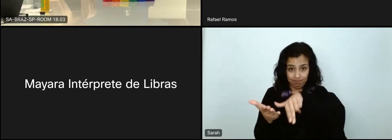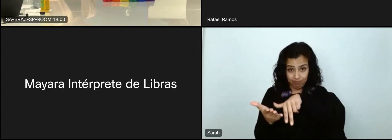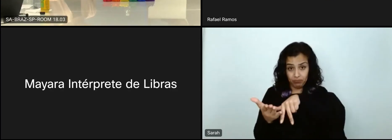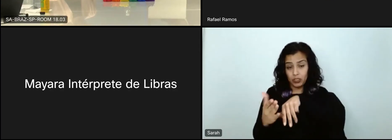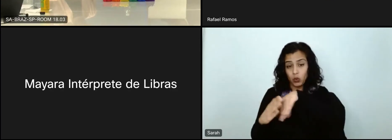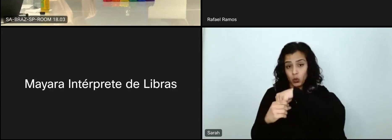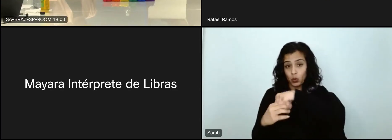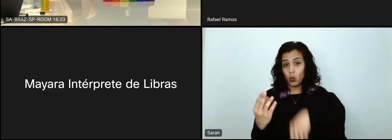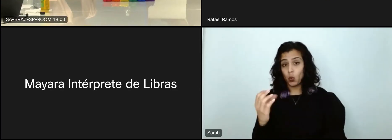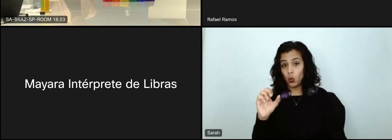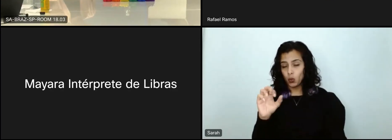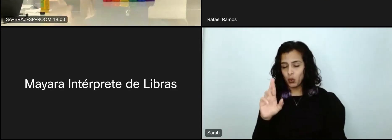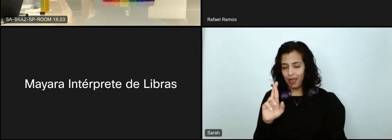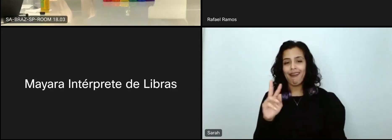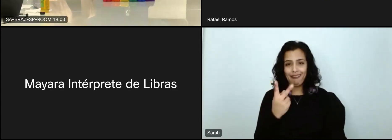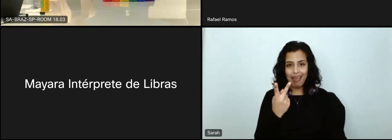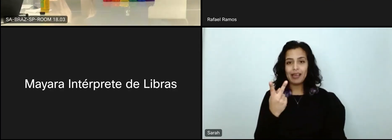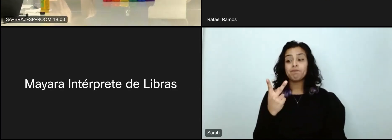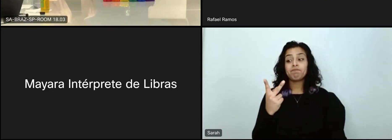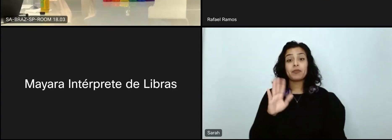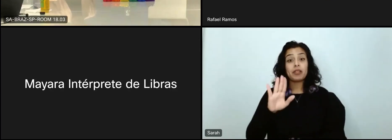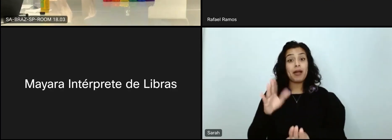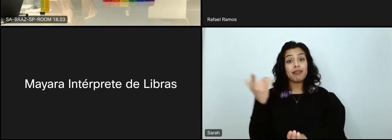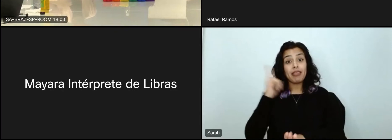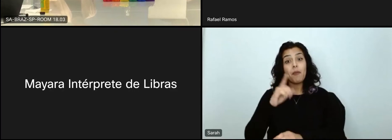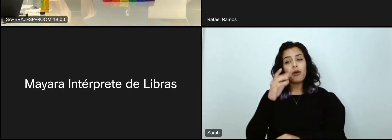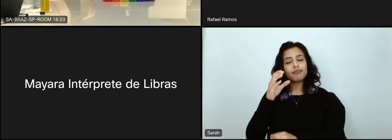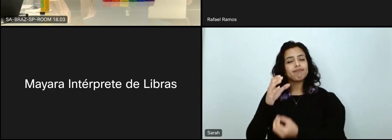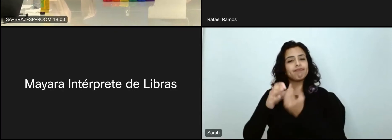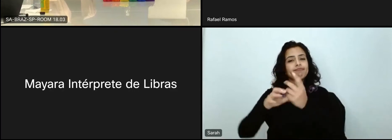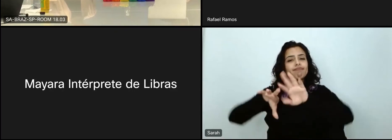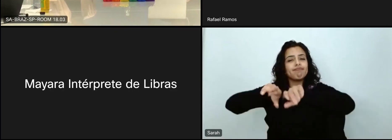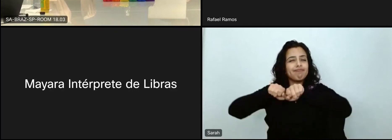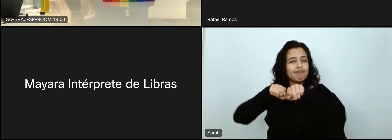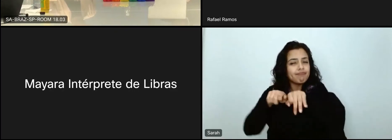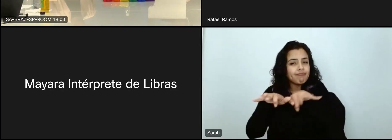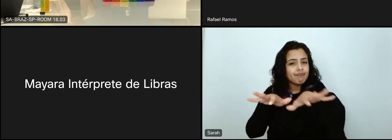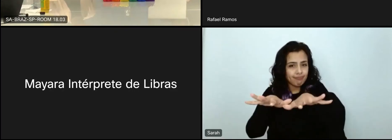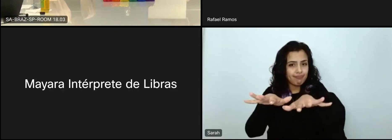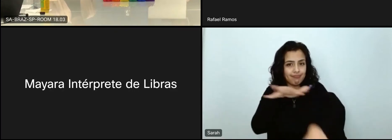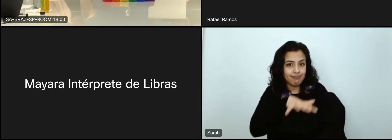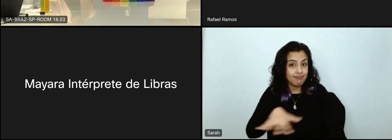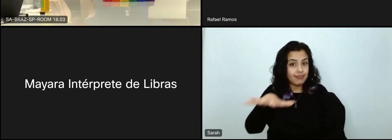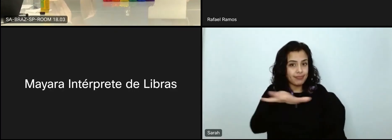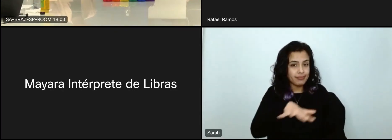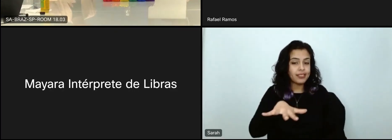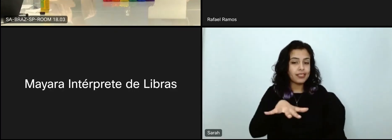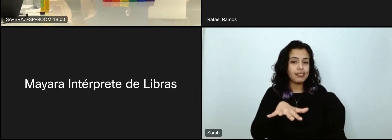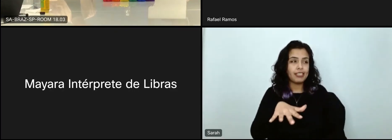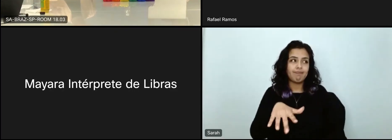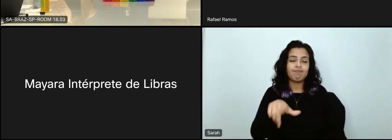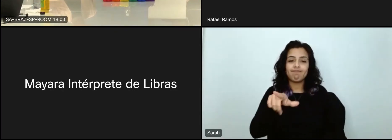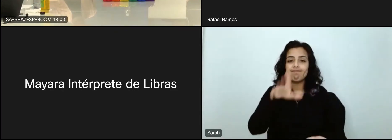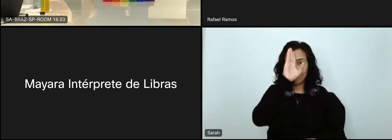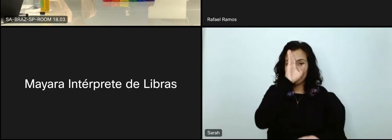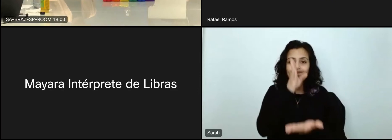gente criou alguns comitês, acho que grande parte acabou se adaptando para essa forma, e eu acho que foi um tiro certeiro quando a